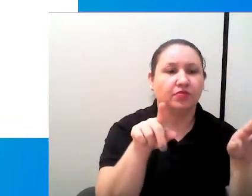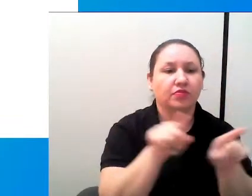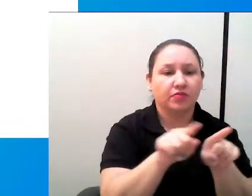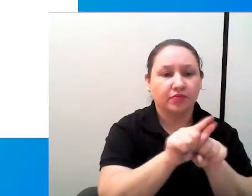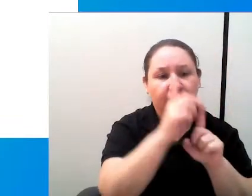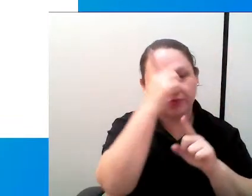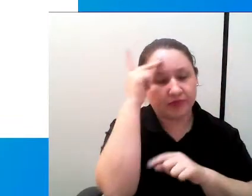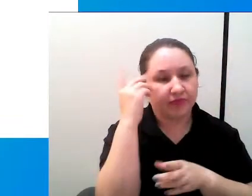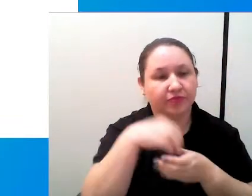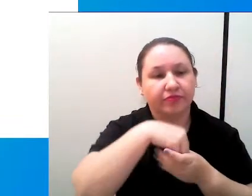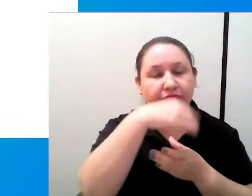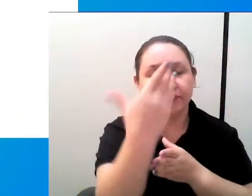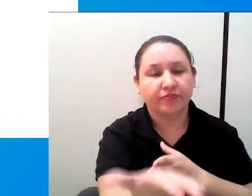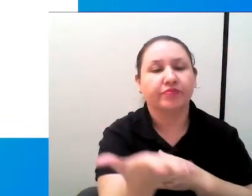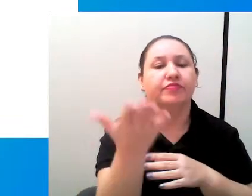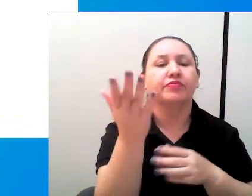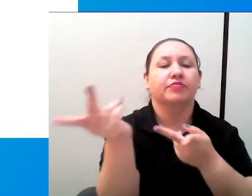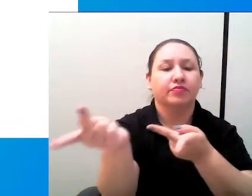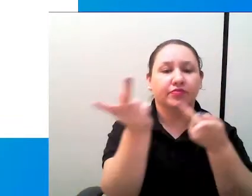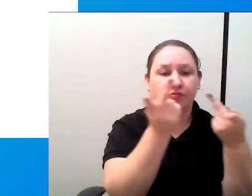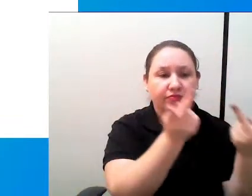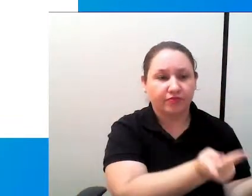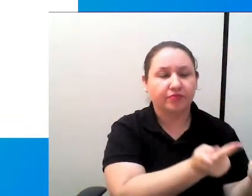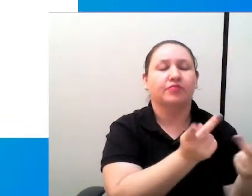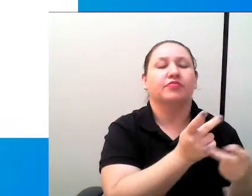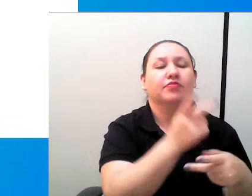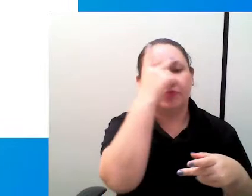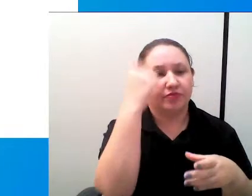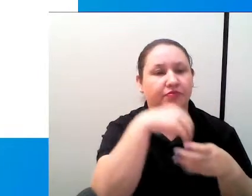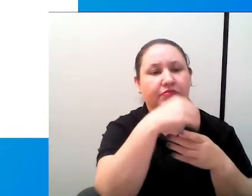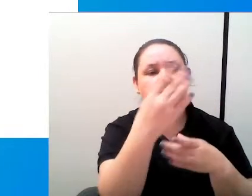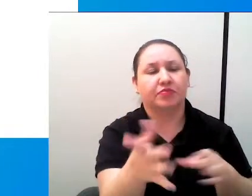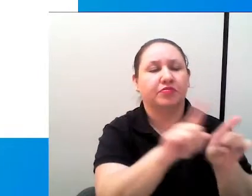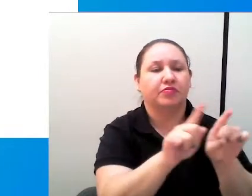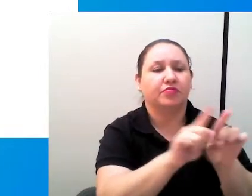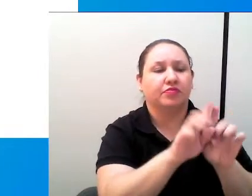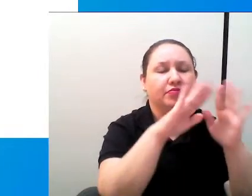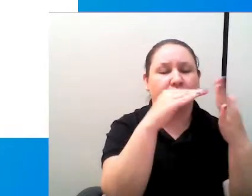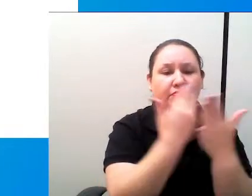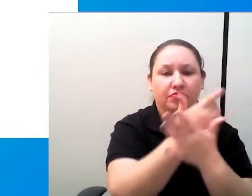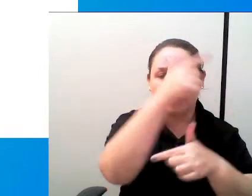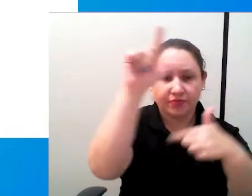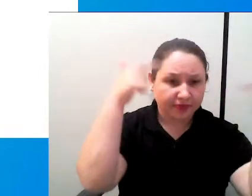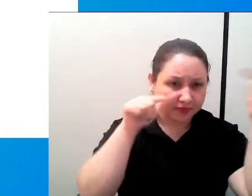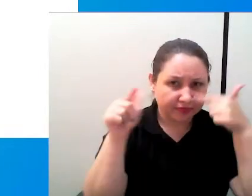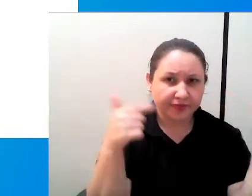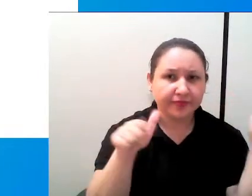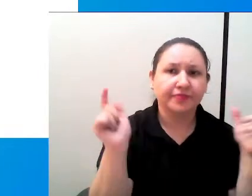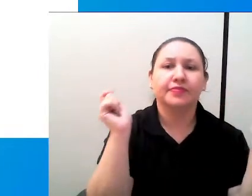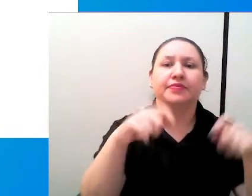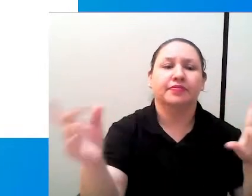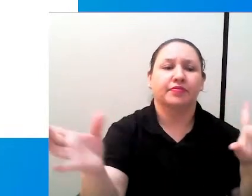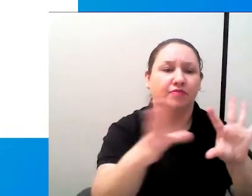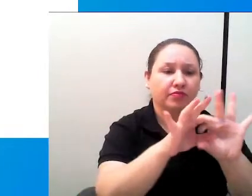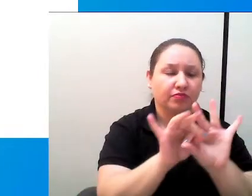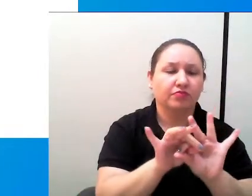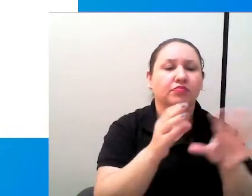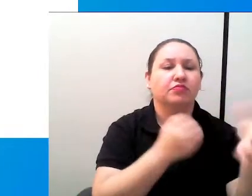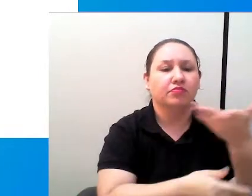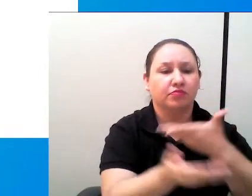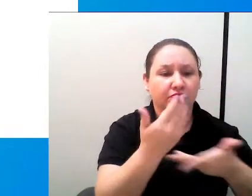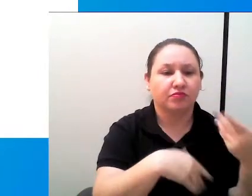dessa construção. Te chama comunidade, instituições, escola do campo, parceiros para fazer as partes da construção,